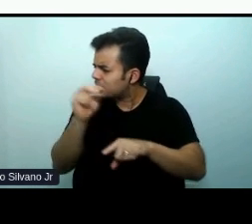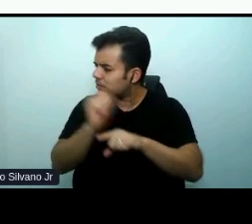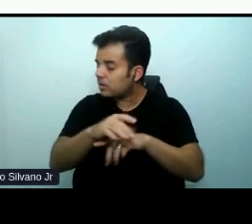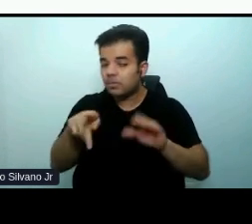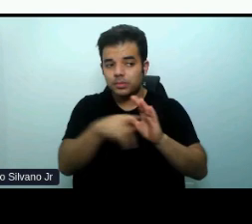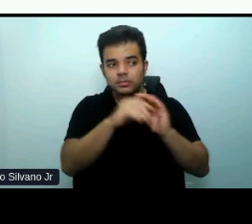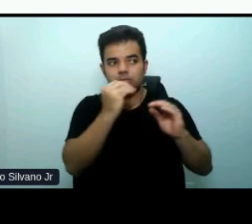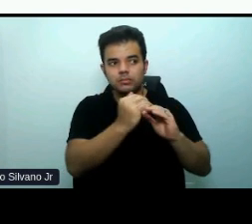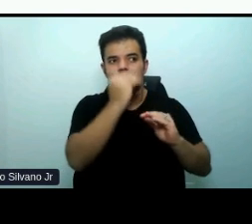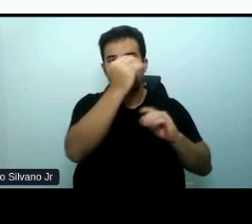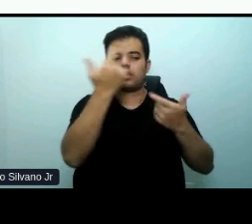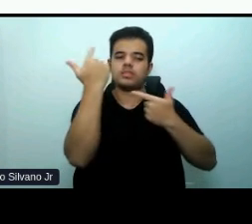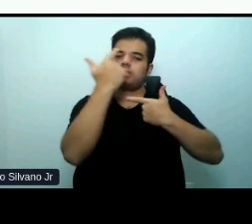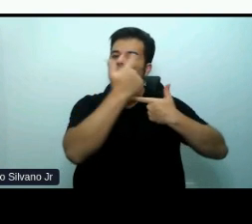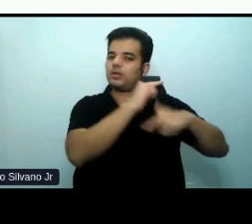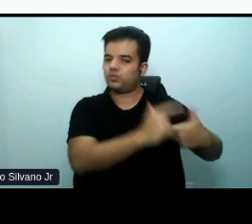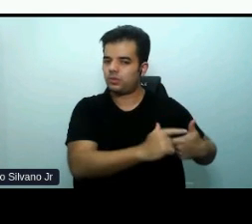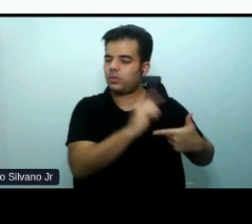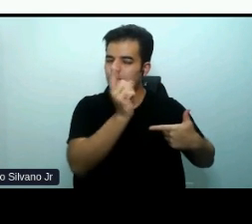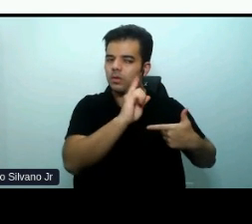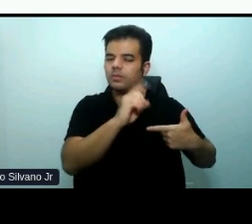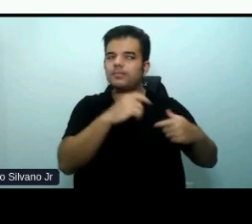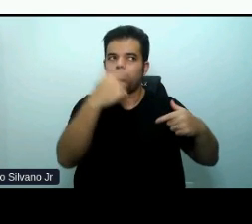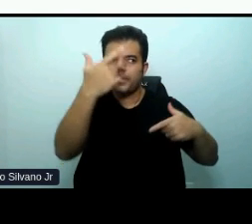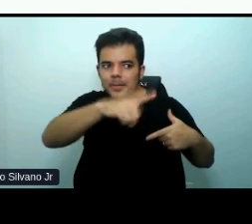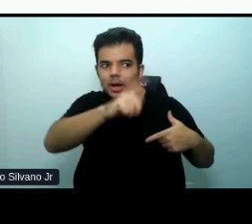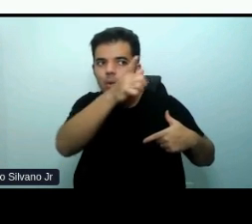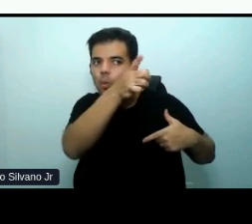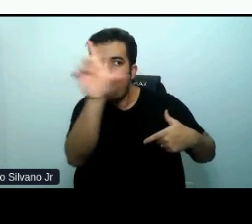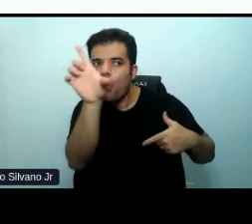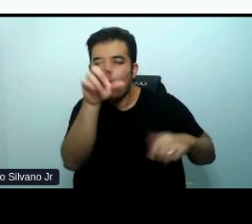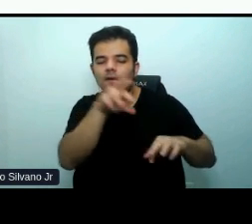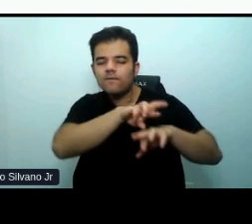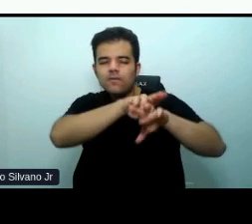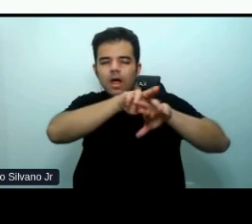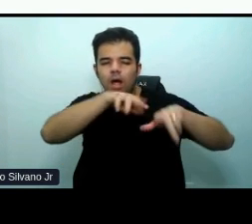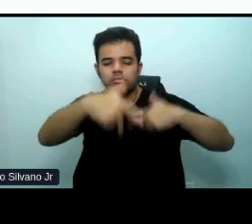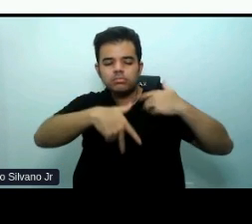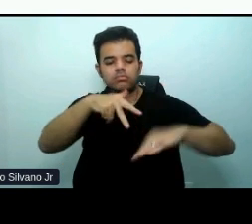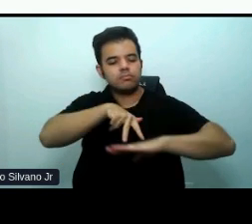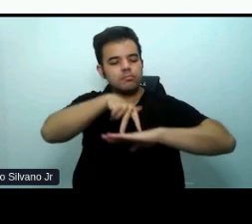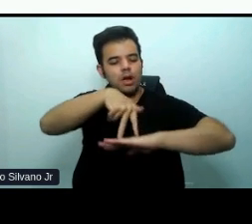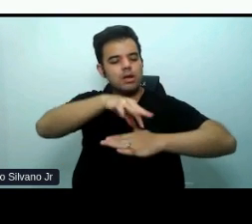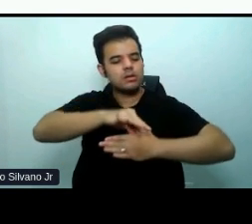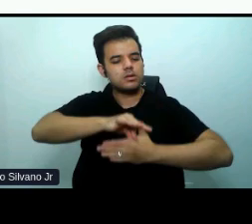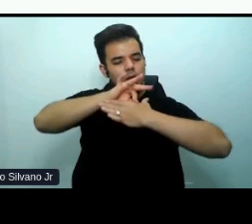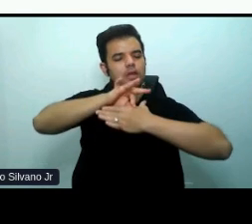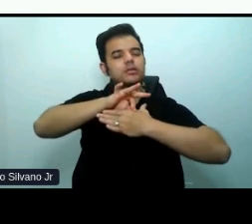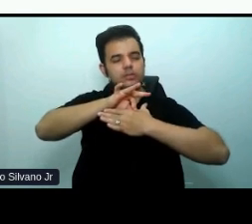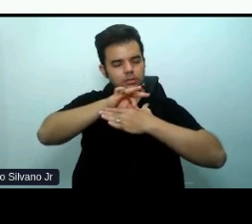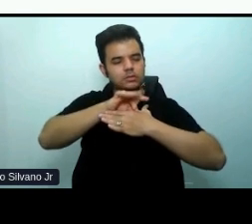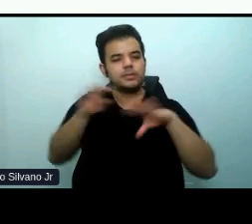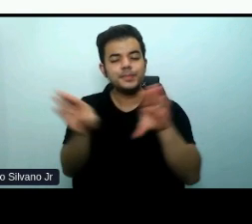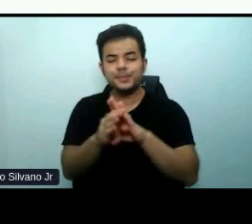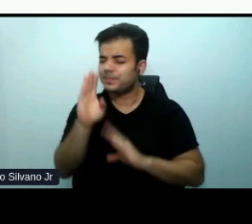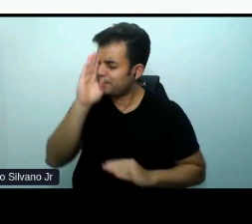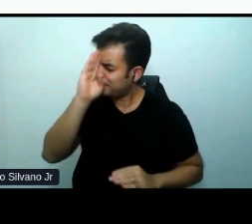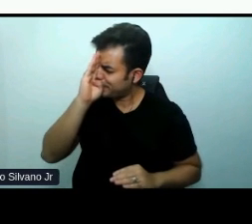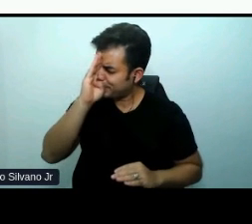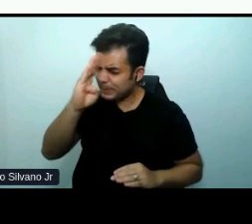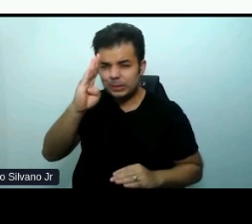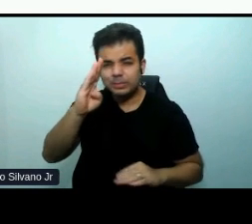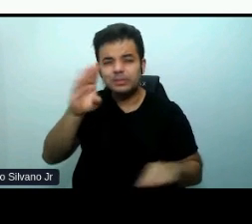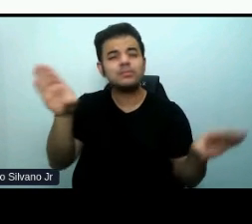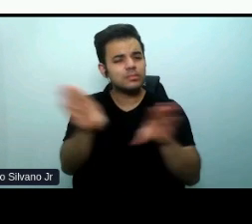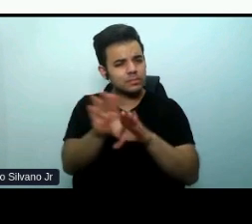não tradicionais e sim, e mais também, né, para os postos de liderança. E principalmente, pessoal,